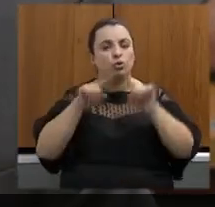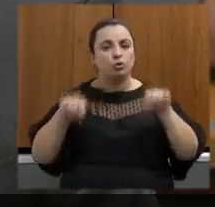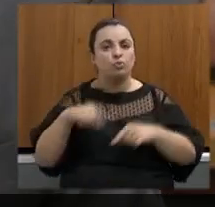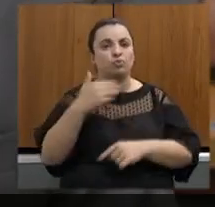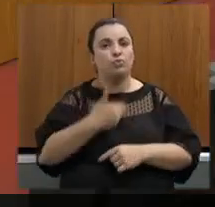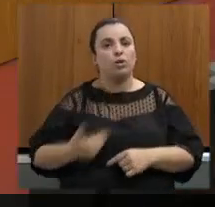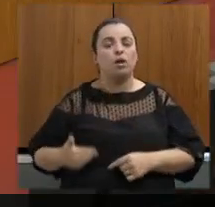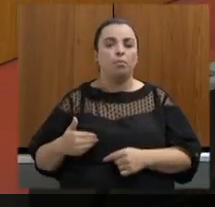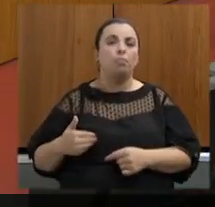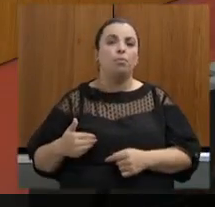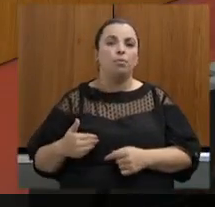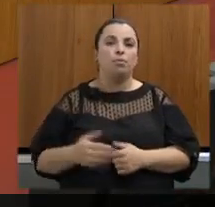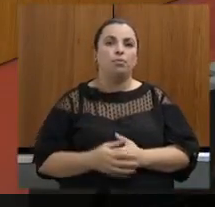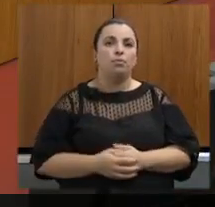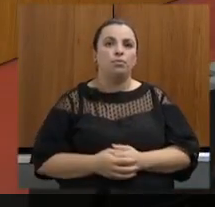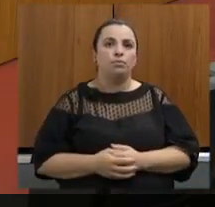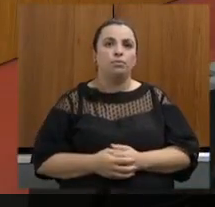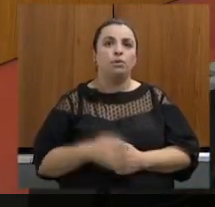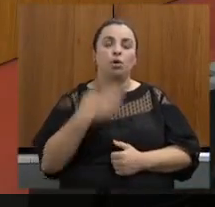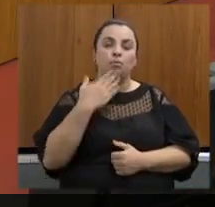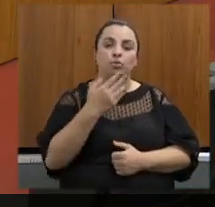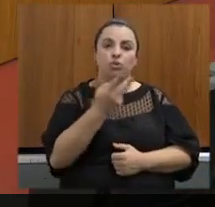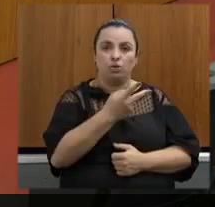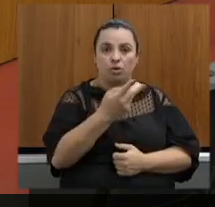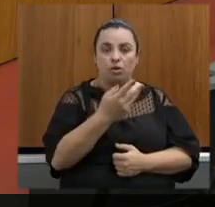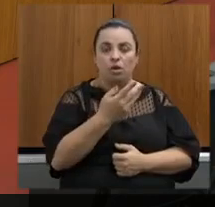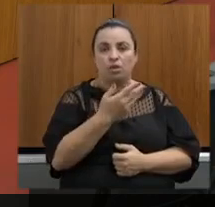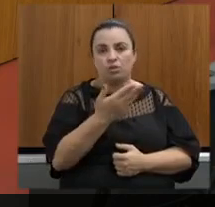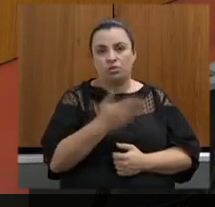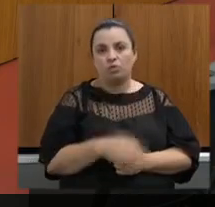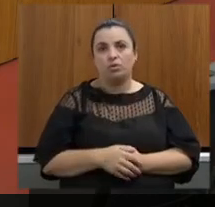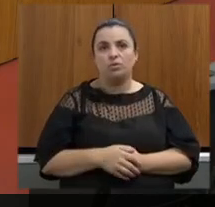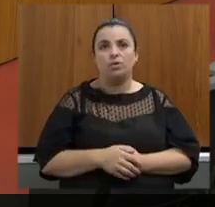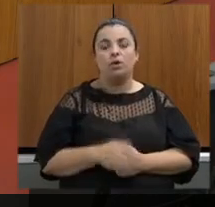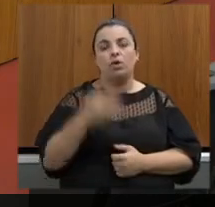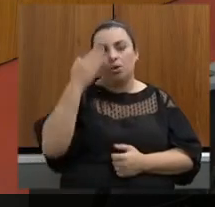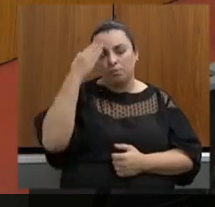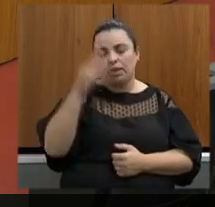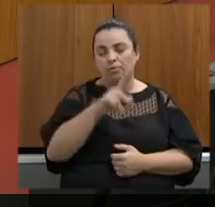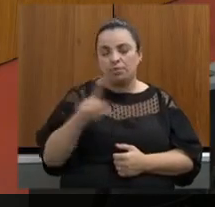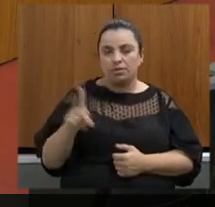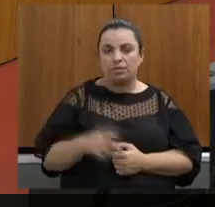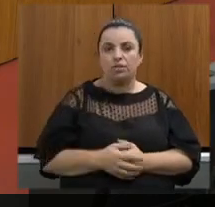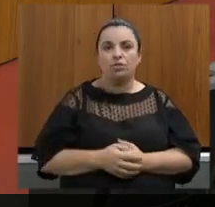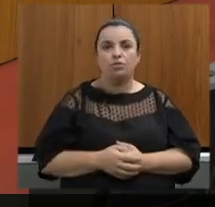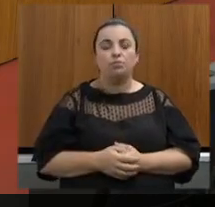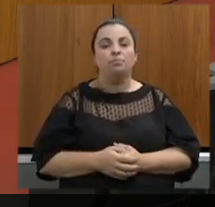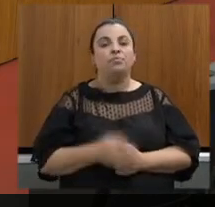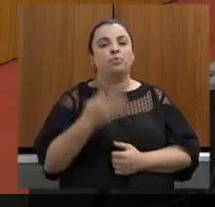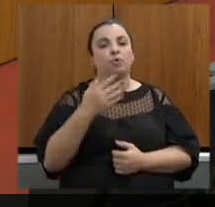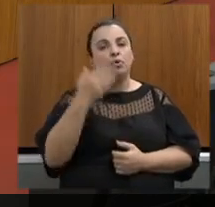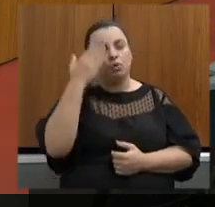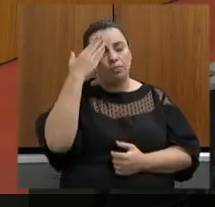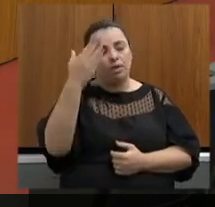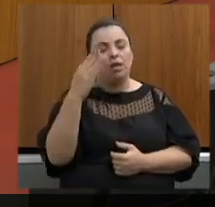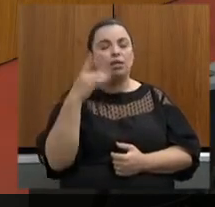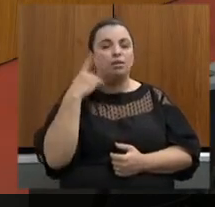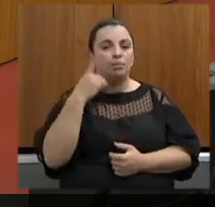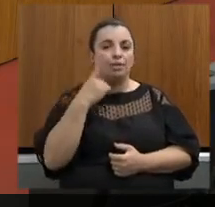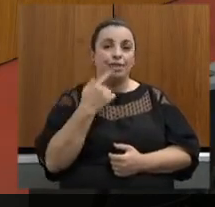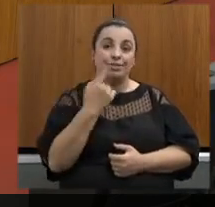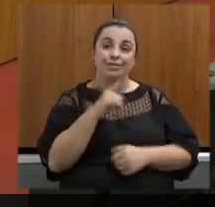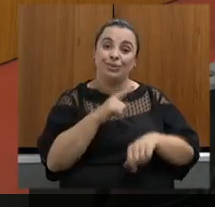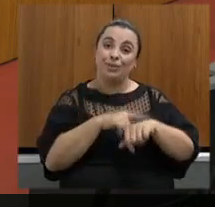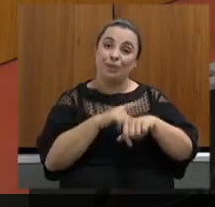secretário direto e obrigado Deputado Presidente muito obrigado viu presente já esgotou o seu